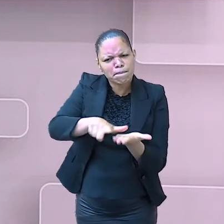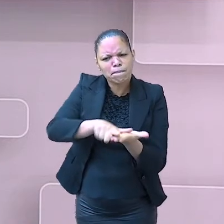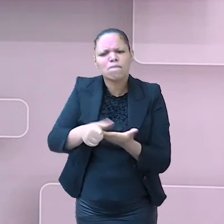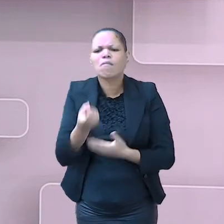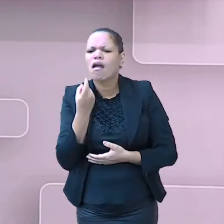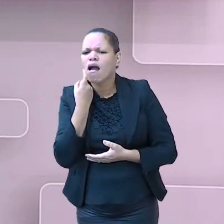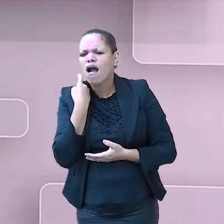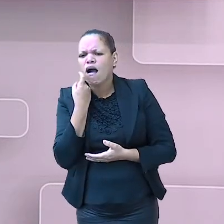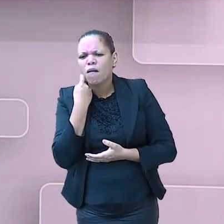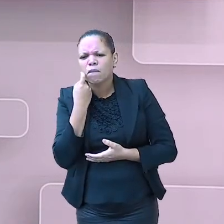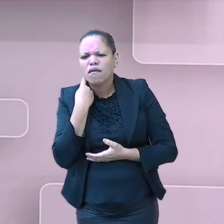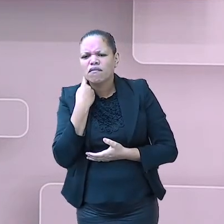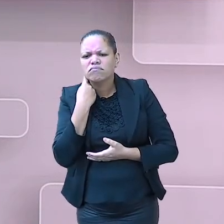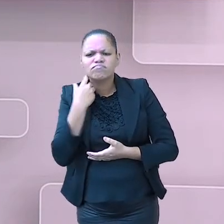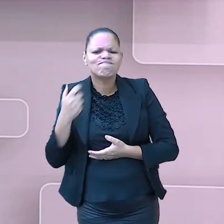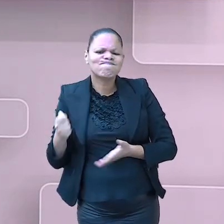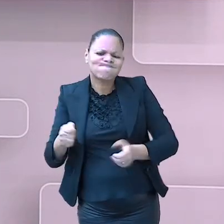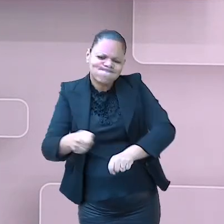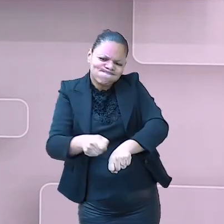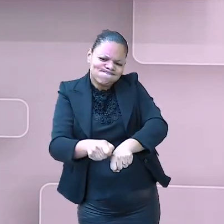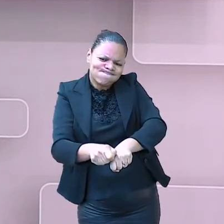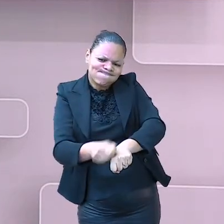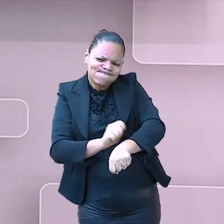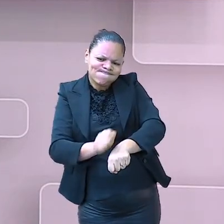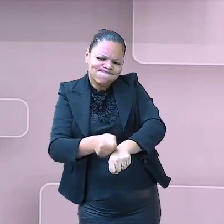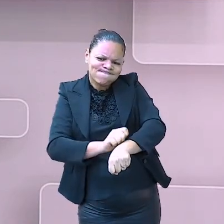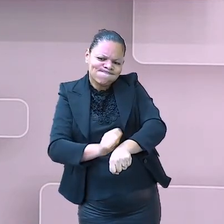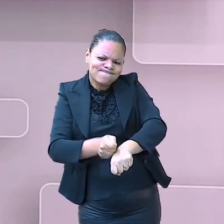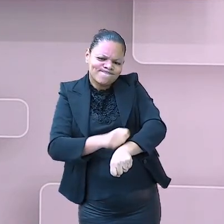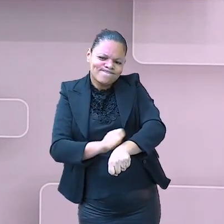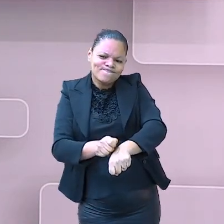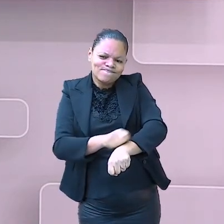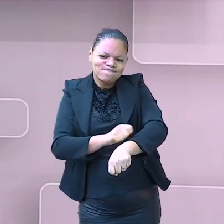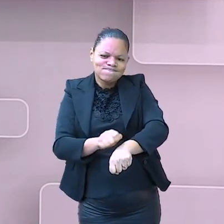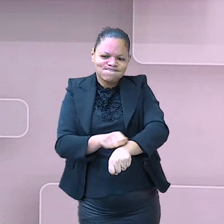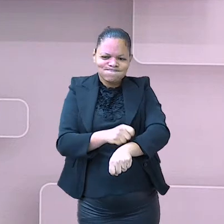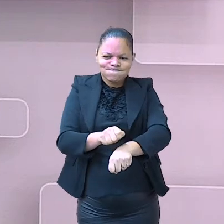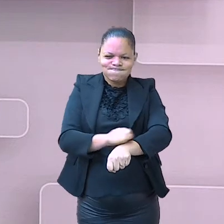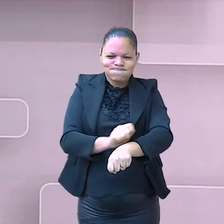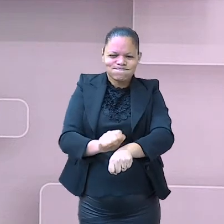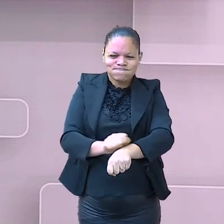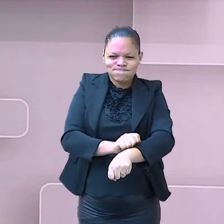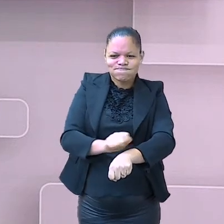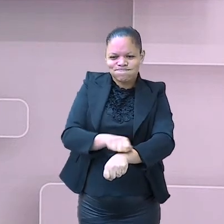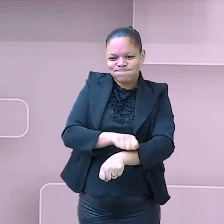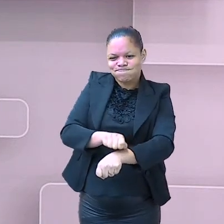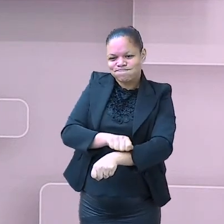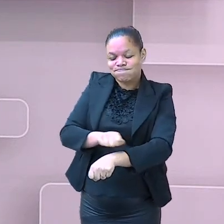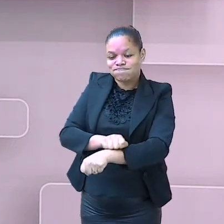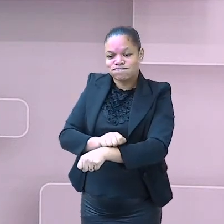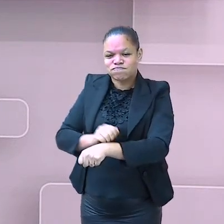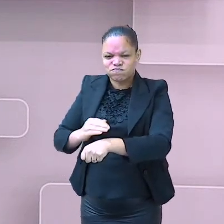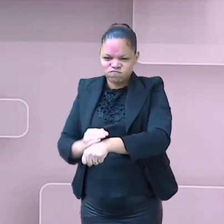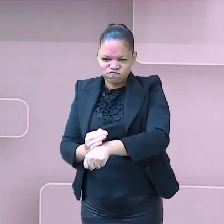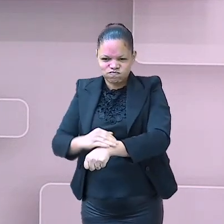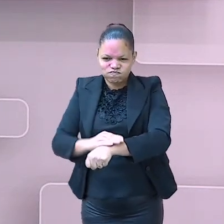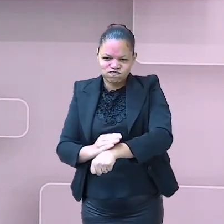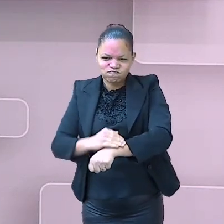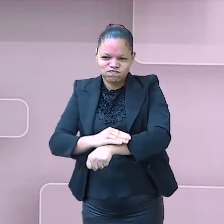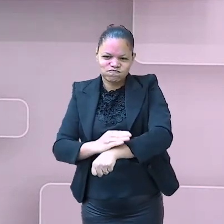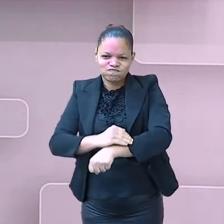para você limpar, é aquela escama que solta. Então, é aquela escama mais externa, ela não é